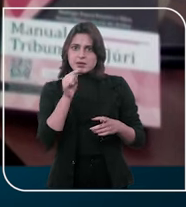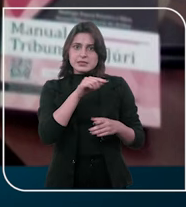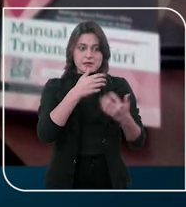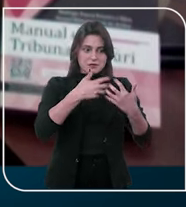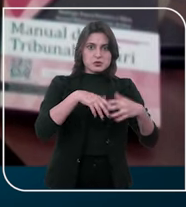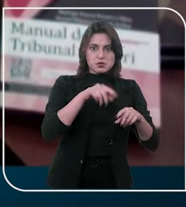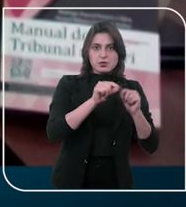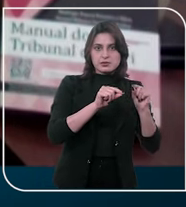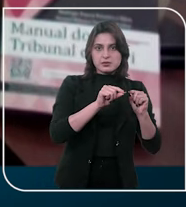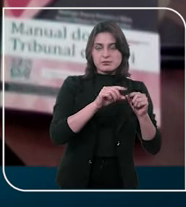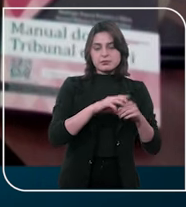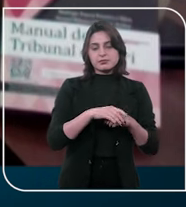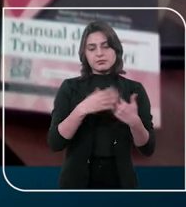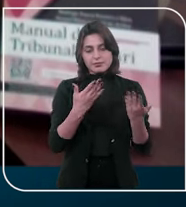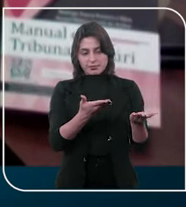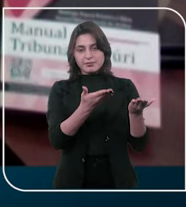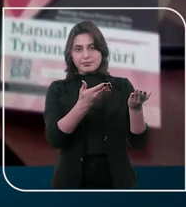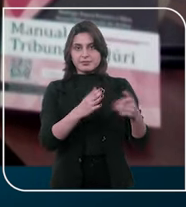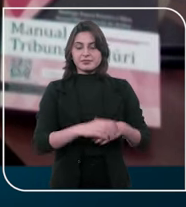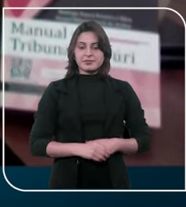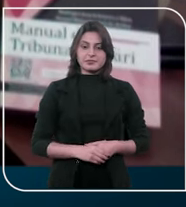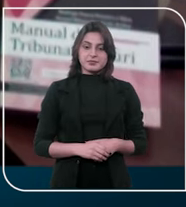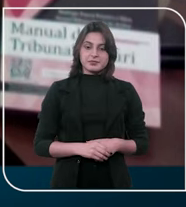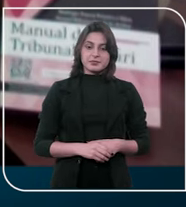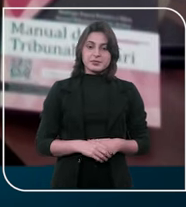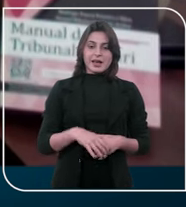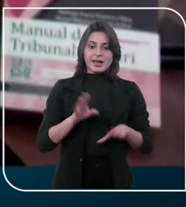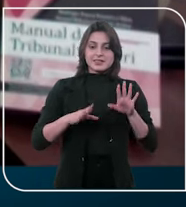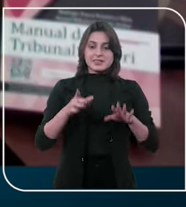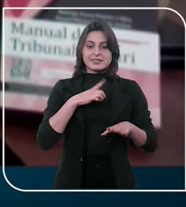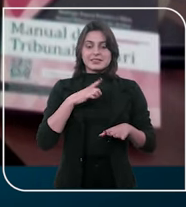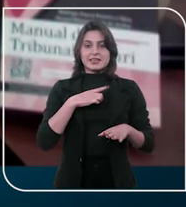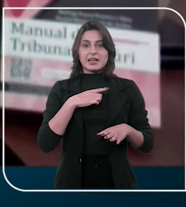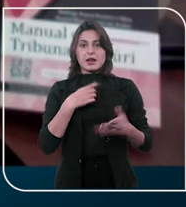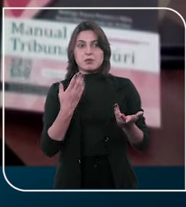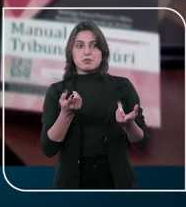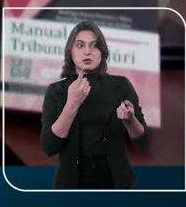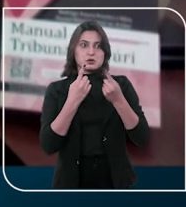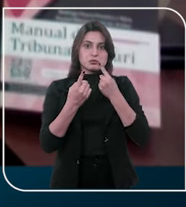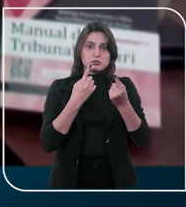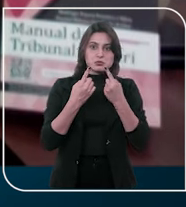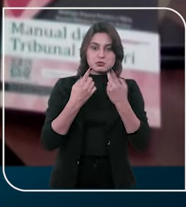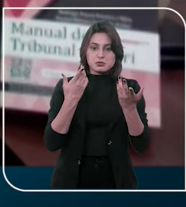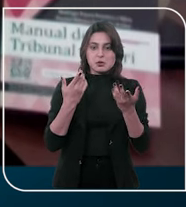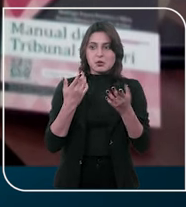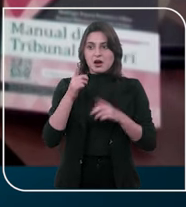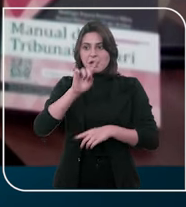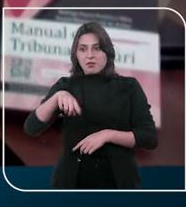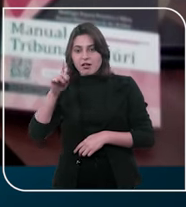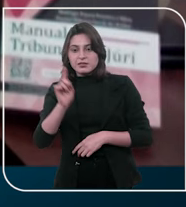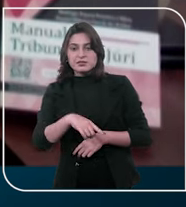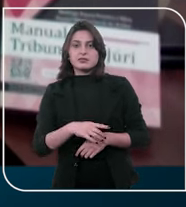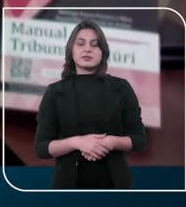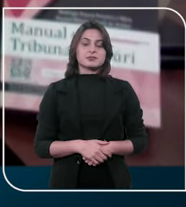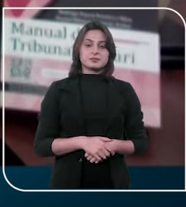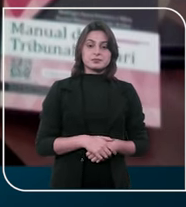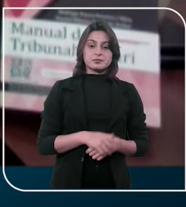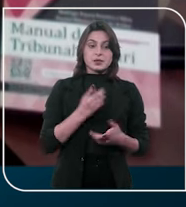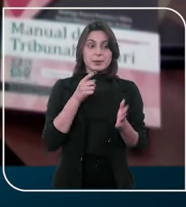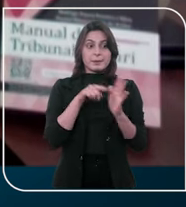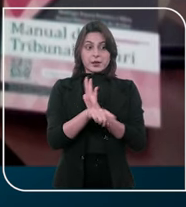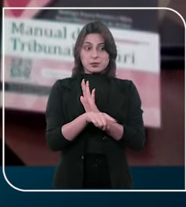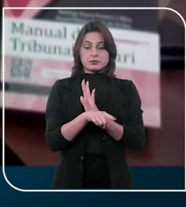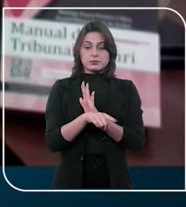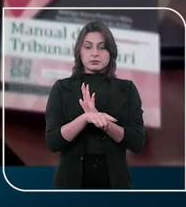tem algumas discussões sobre a soberania dos vereditos, sobre anulação, é perguntado, o jurado absolve